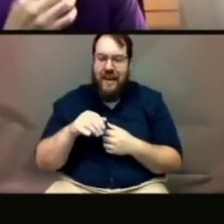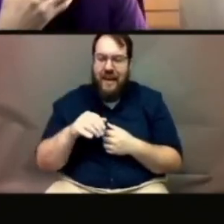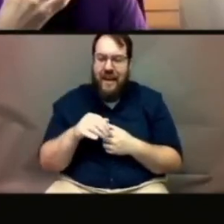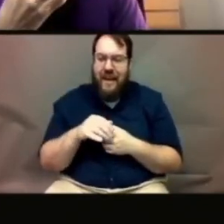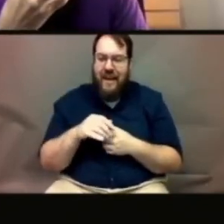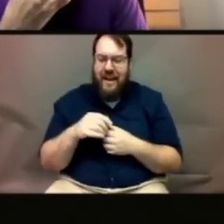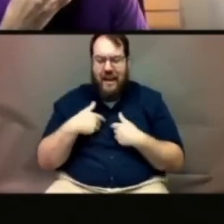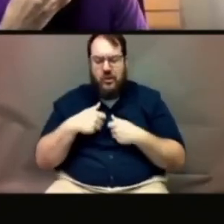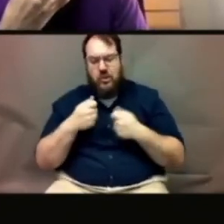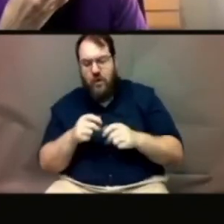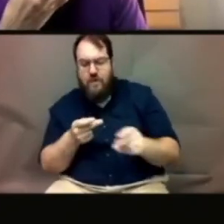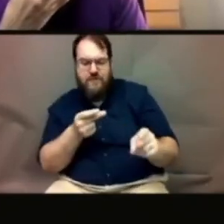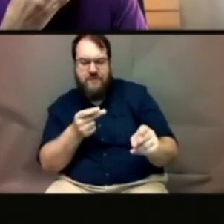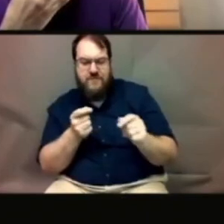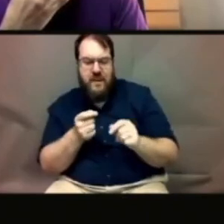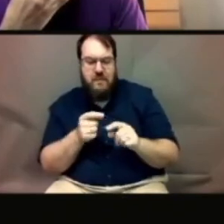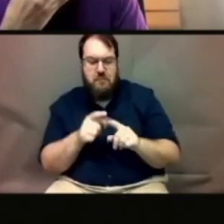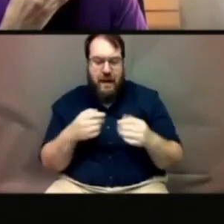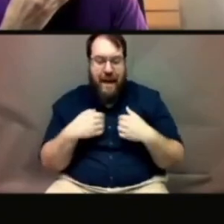as massinhas aqui.